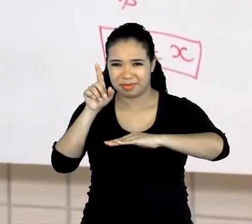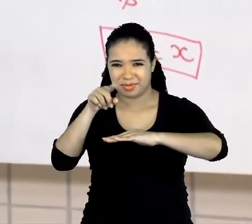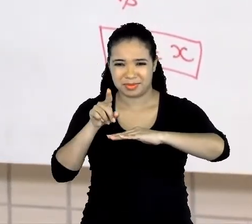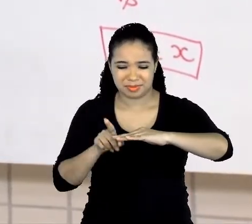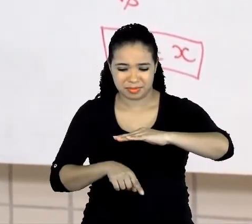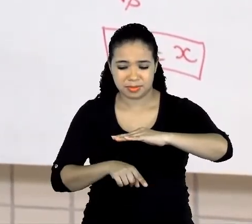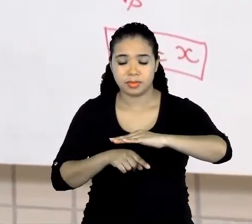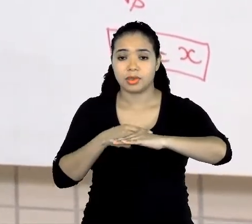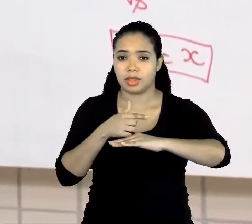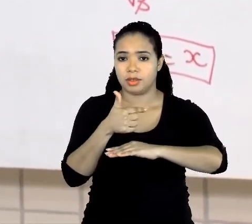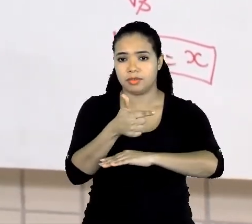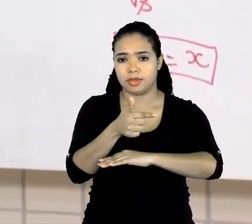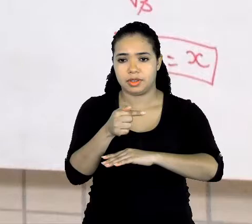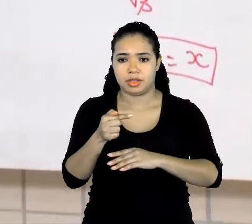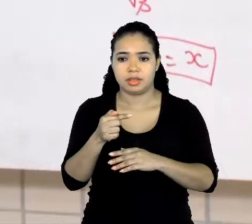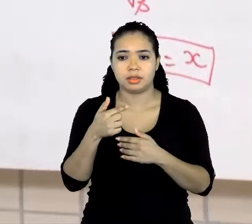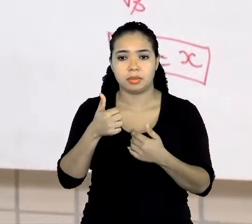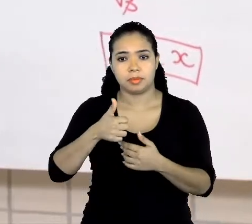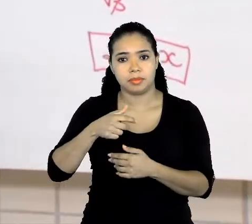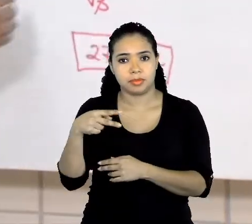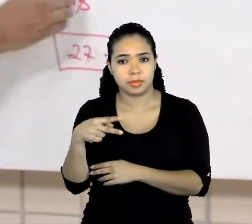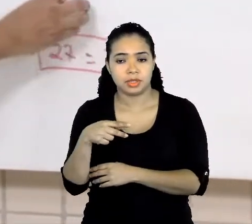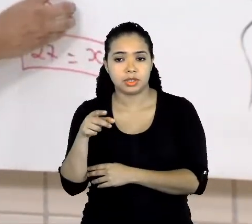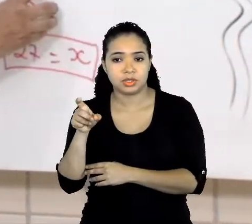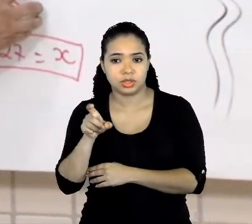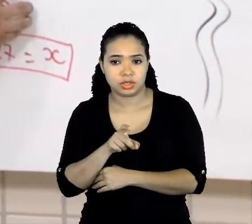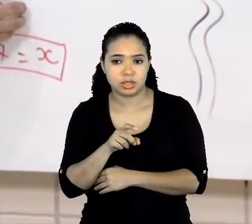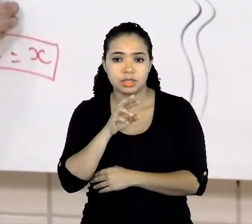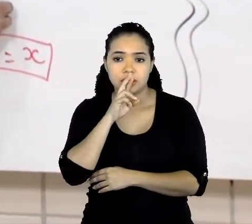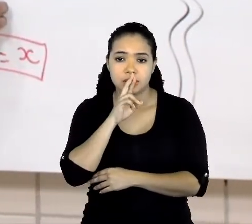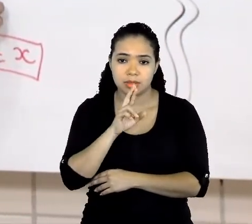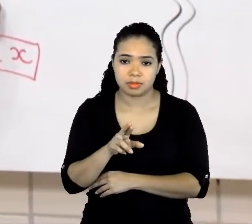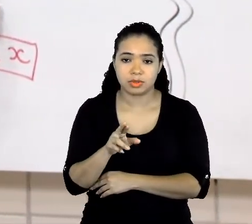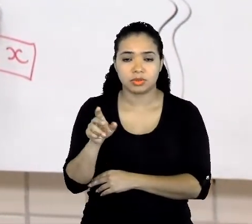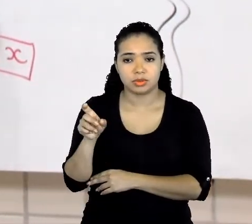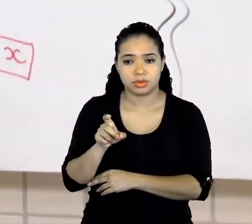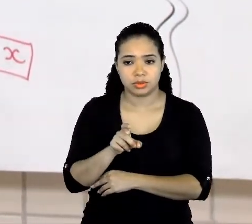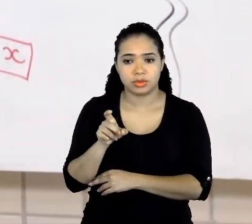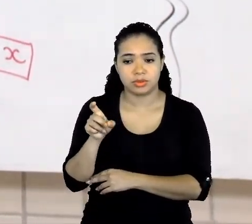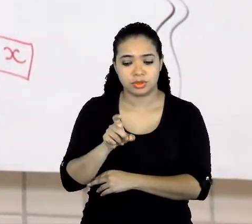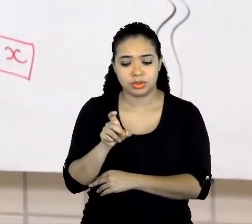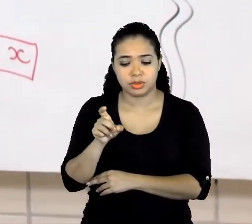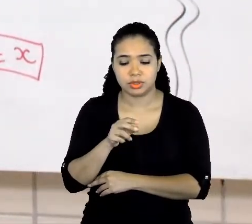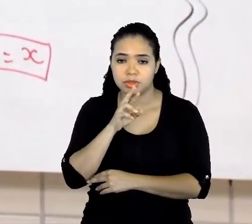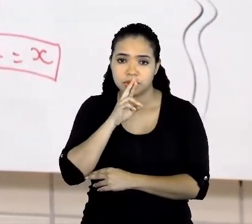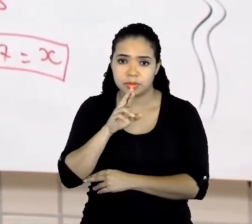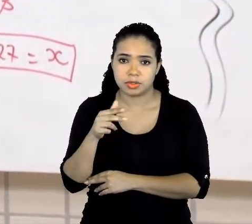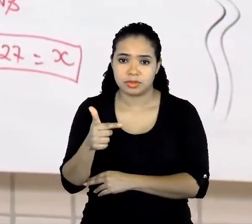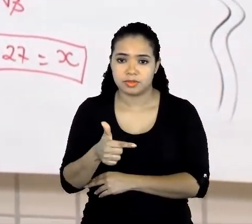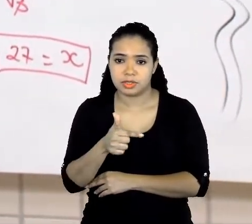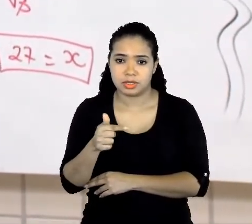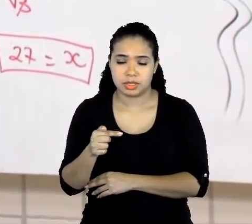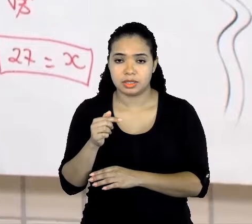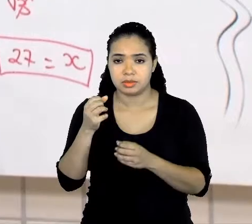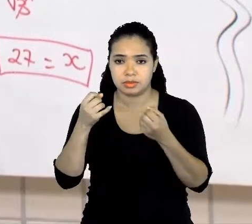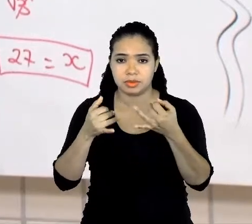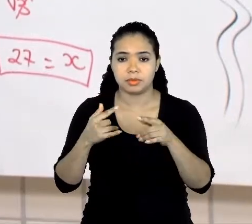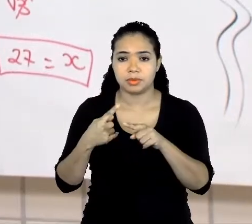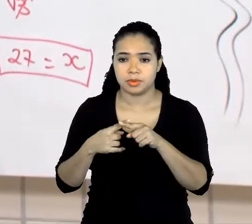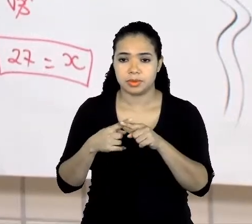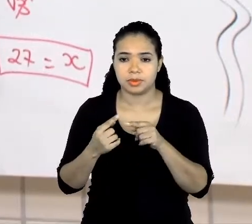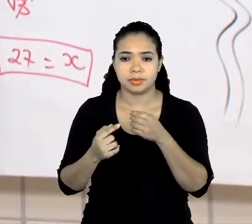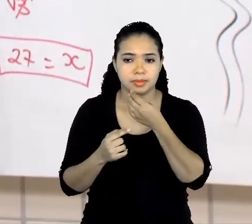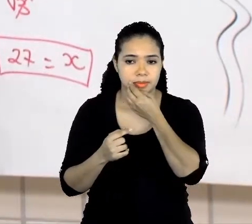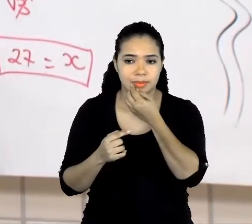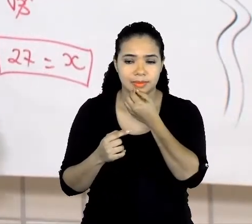bem? Chama a atenção de vocês um detalhe. Eu não fiz a racionalização aqui, tudo bem? Depois a gente justifica por quê, no outro